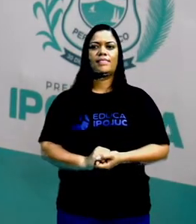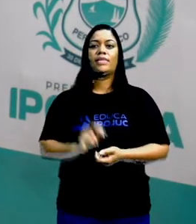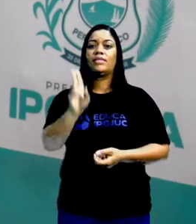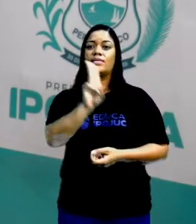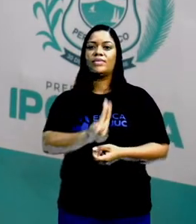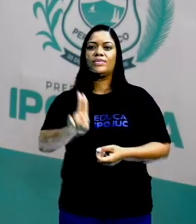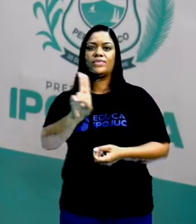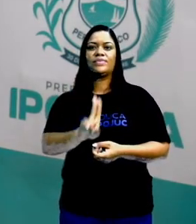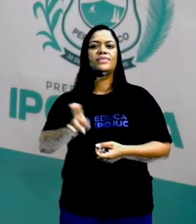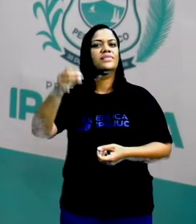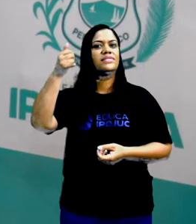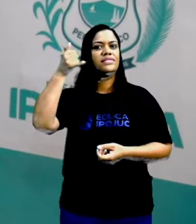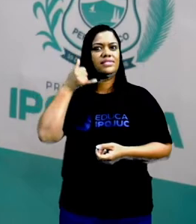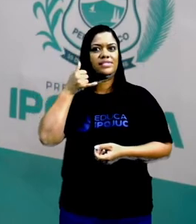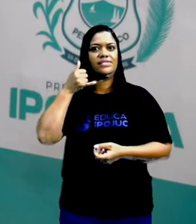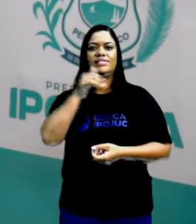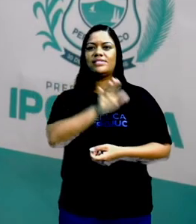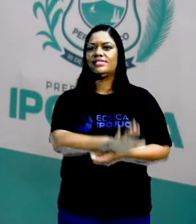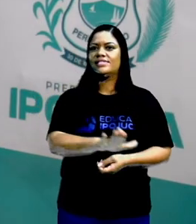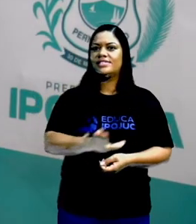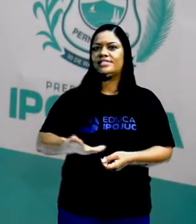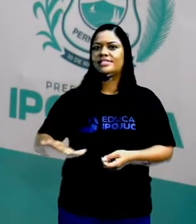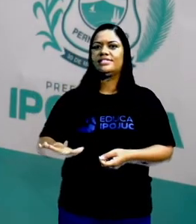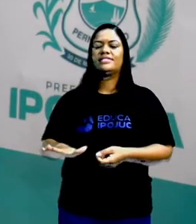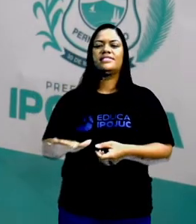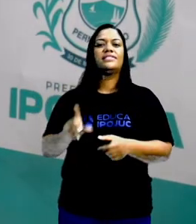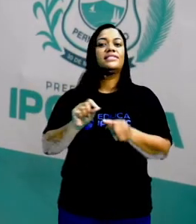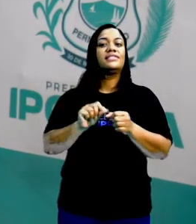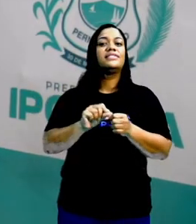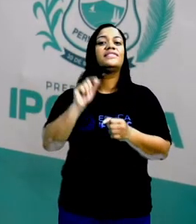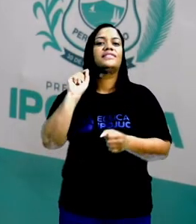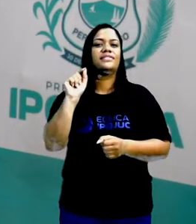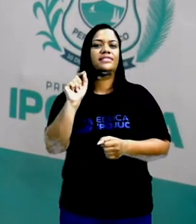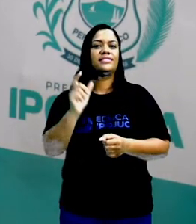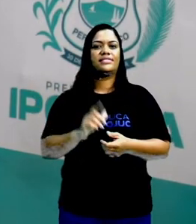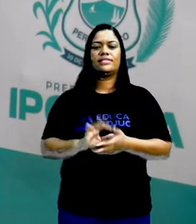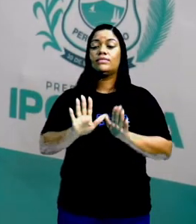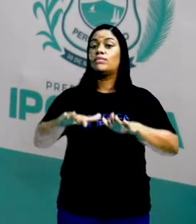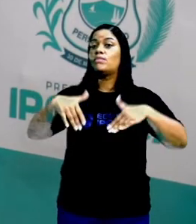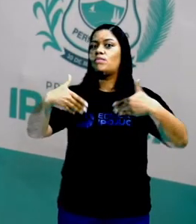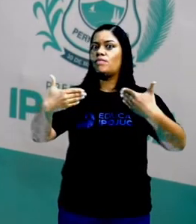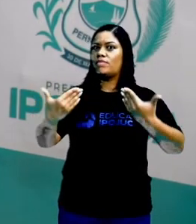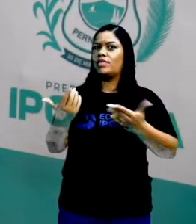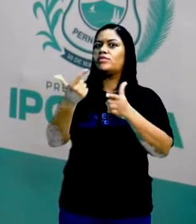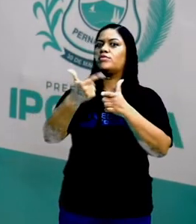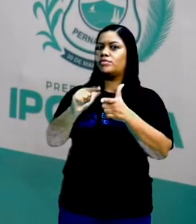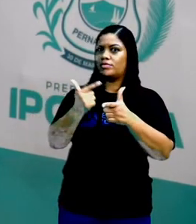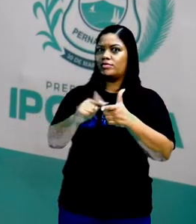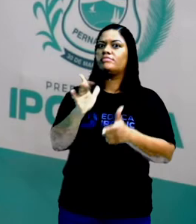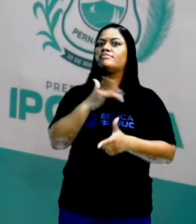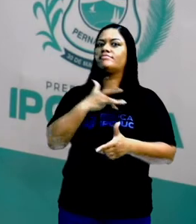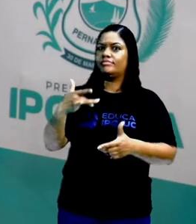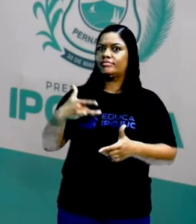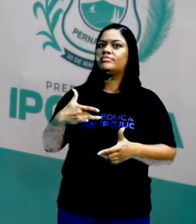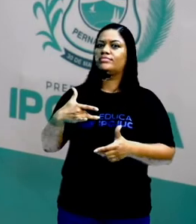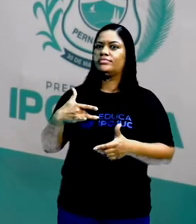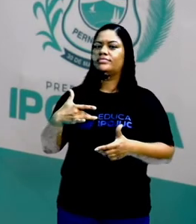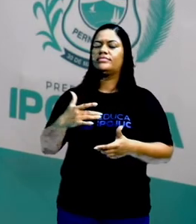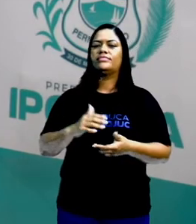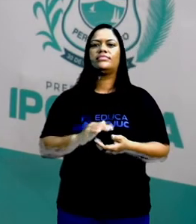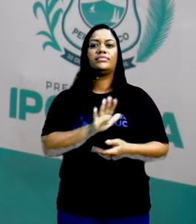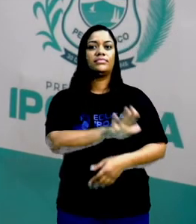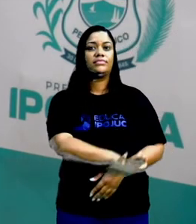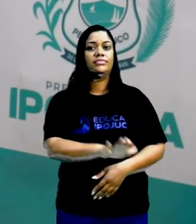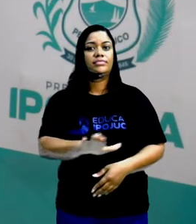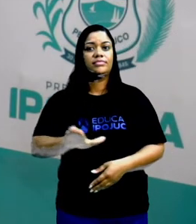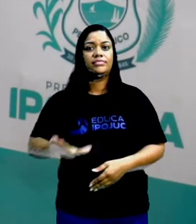o uso excessivo do celular por crianças, o que é que pode provocar, tá? Quais são os danos que isso pode trazer à saúde